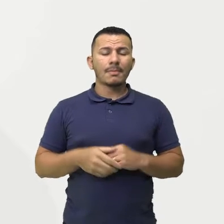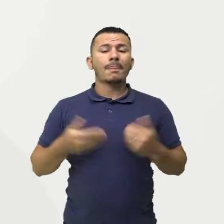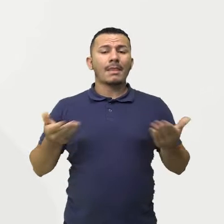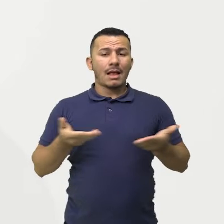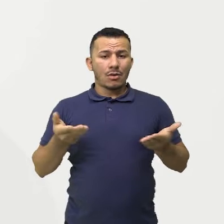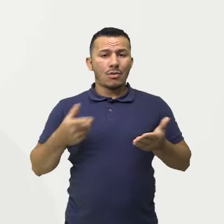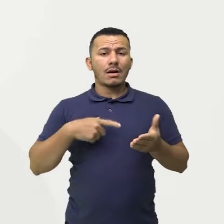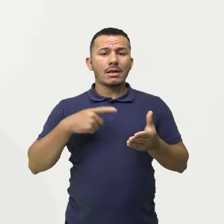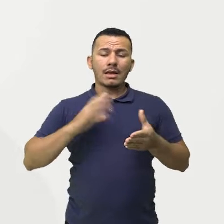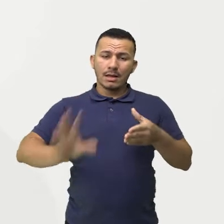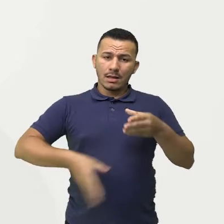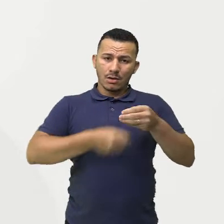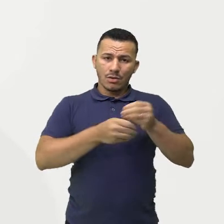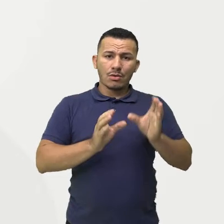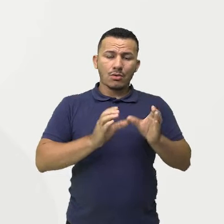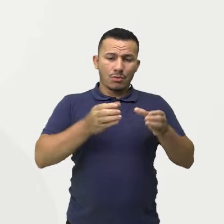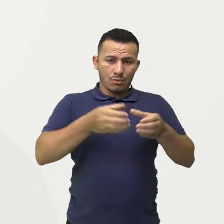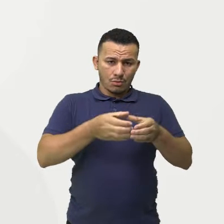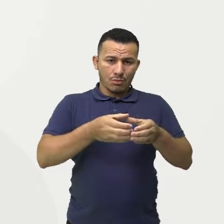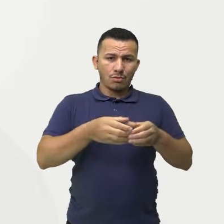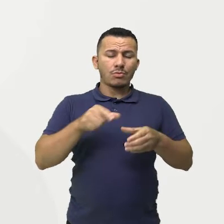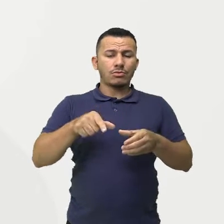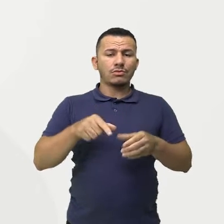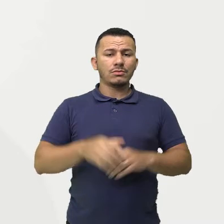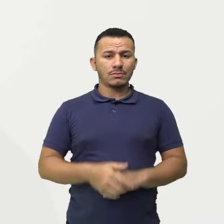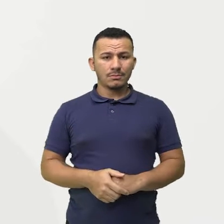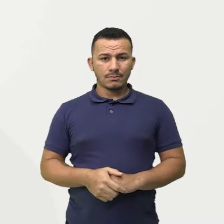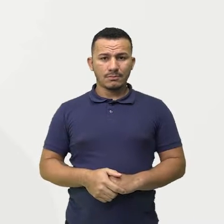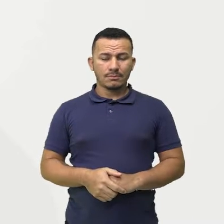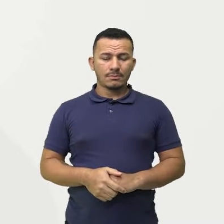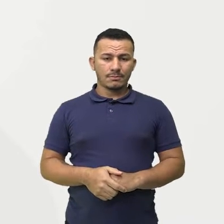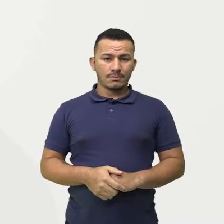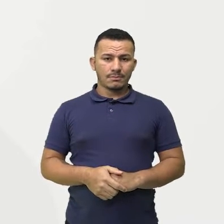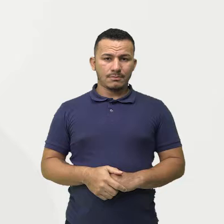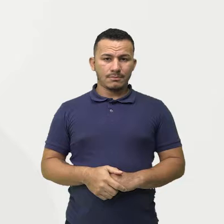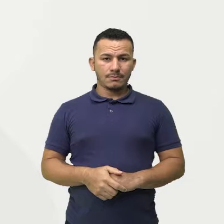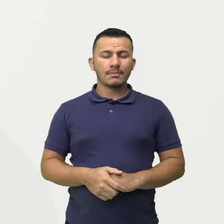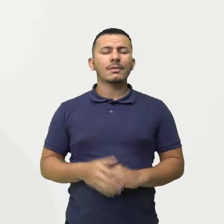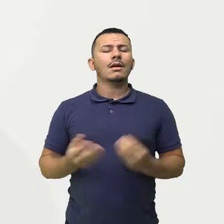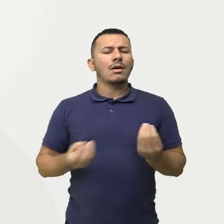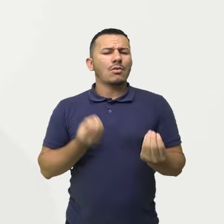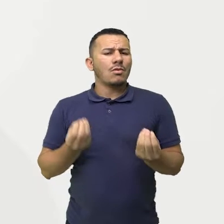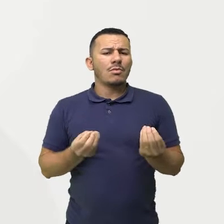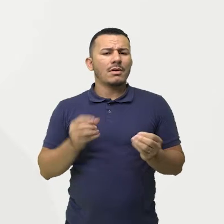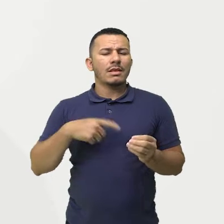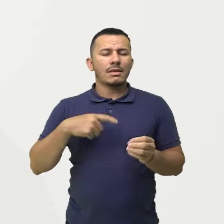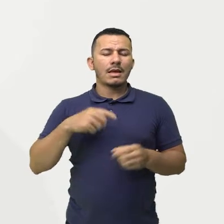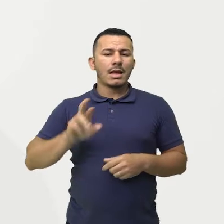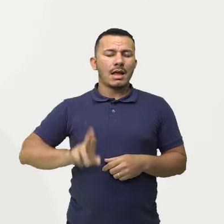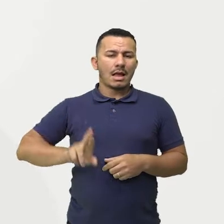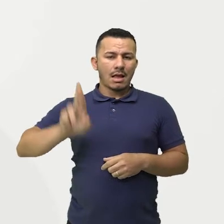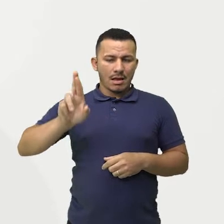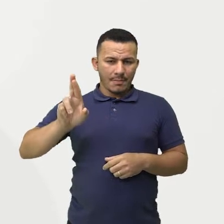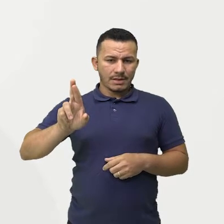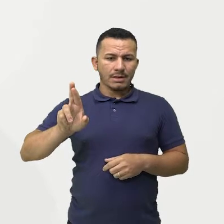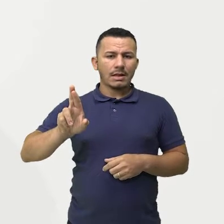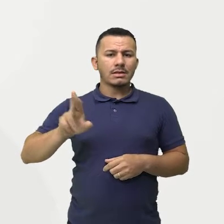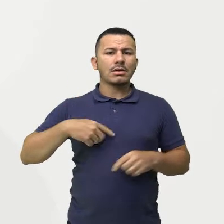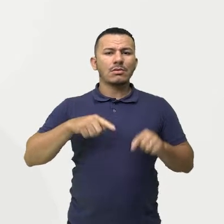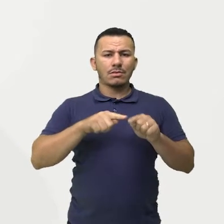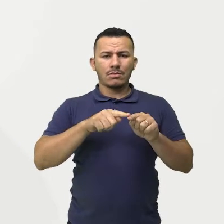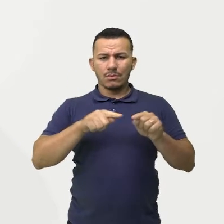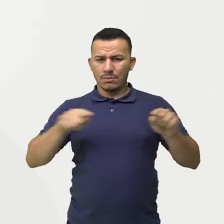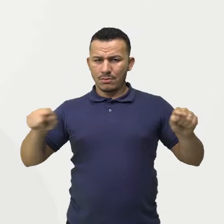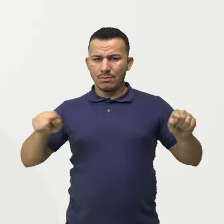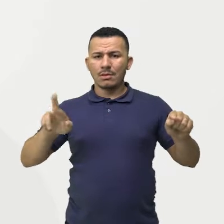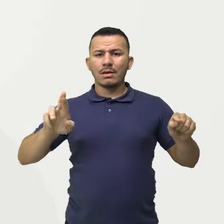a compor o conjunto dos números inteiros. Então vamos ver como é que fica a representação na reta